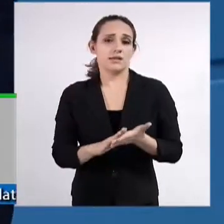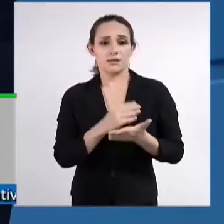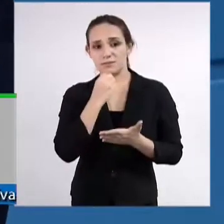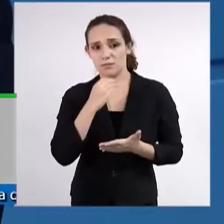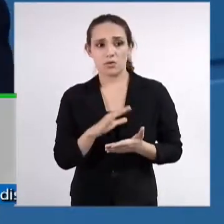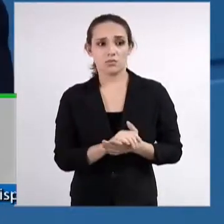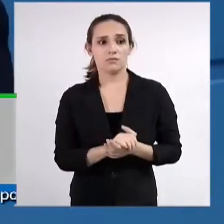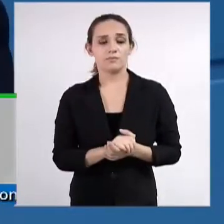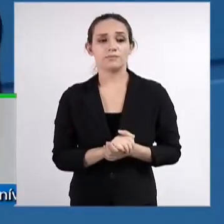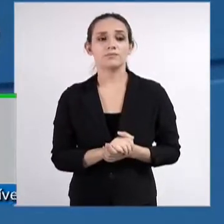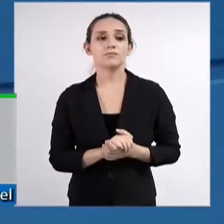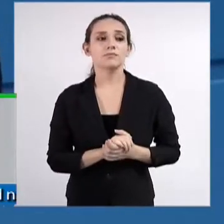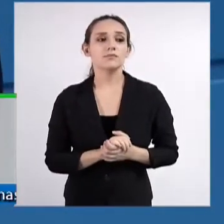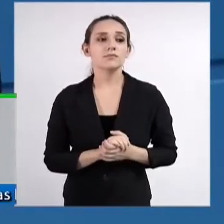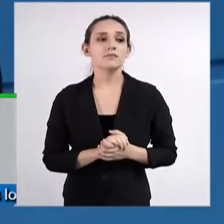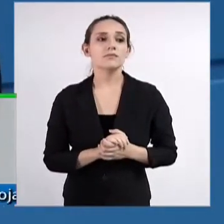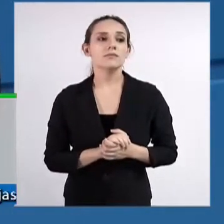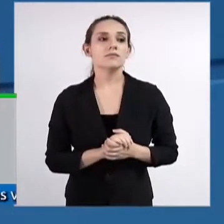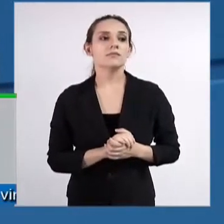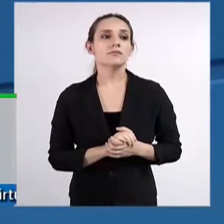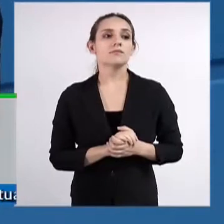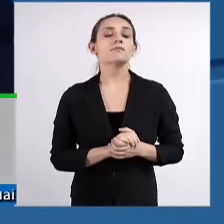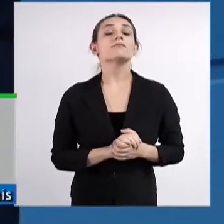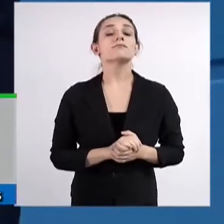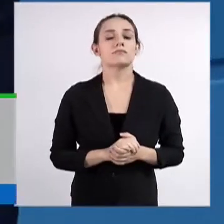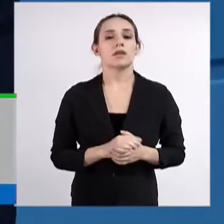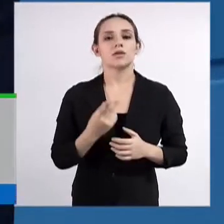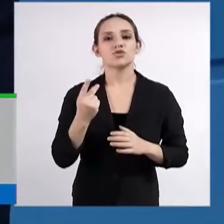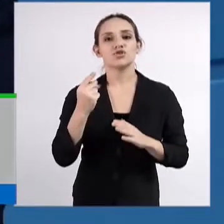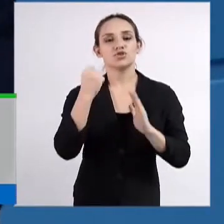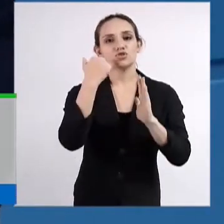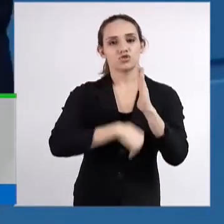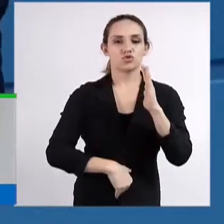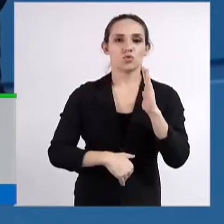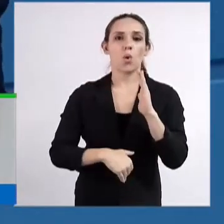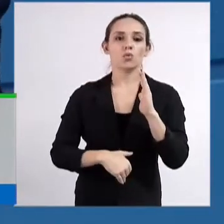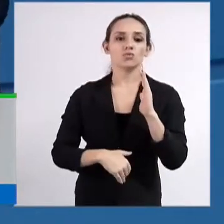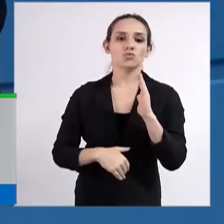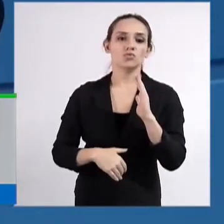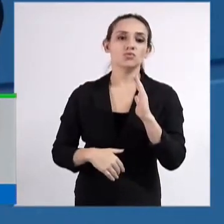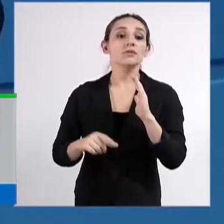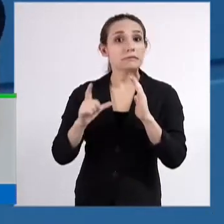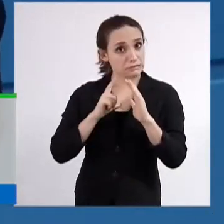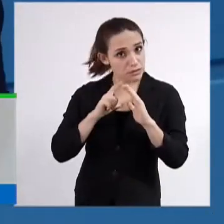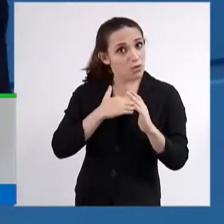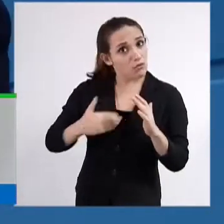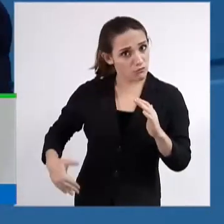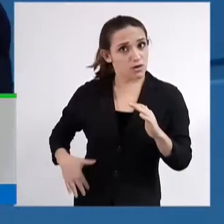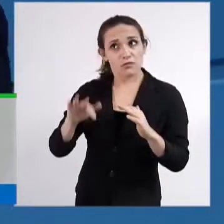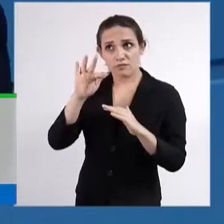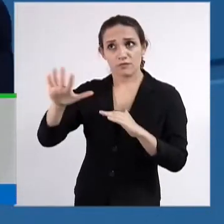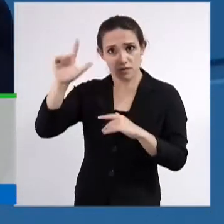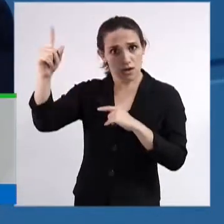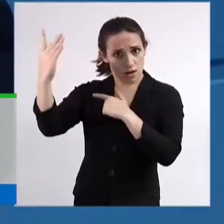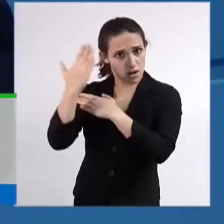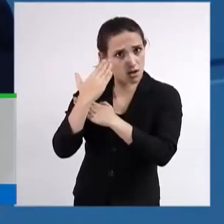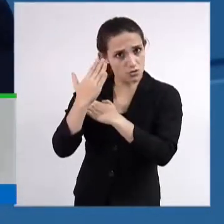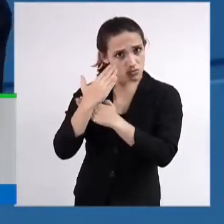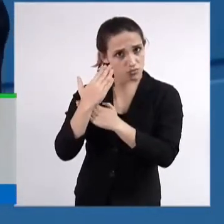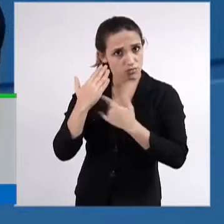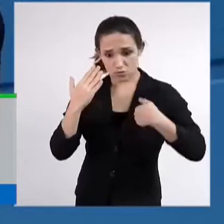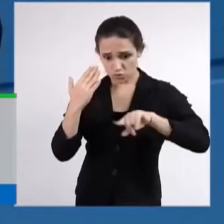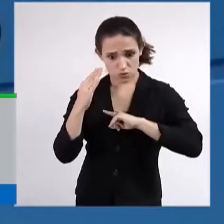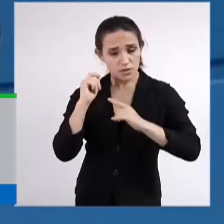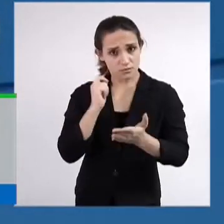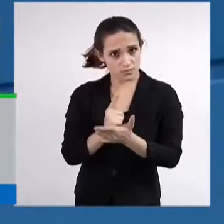ter a tarifa social. E essa tarifa social, quando concedida, há o subsídio do governo federal, portanto, todos nós pagamos,